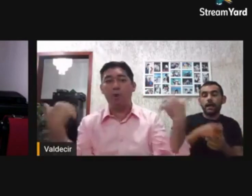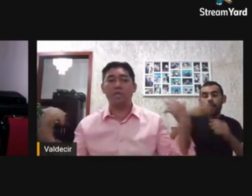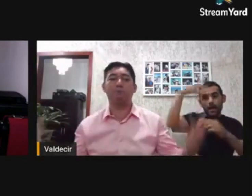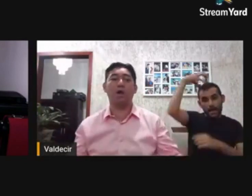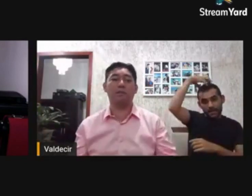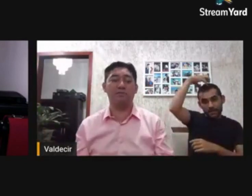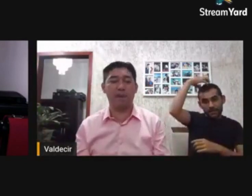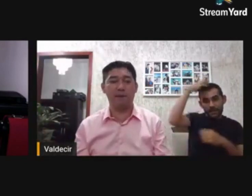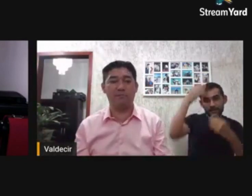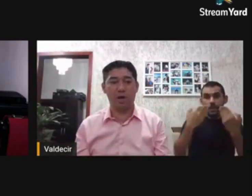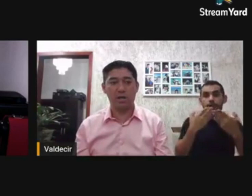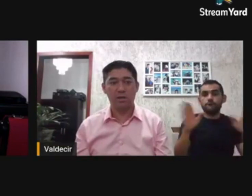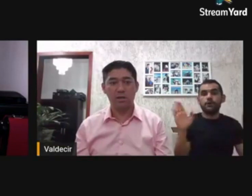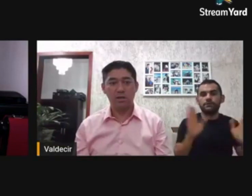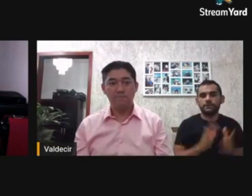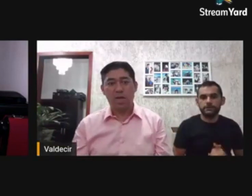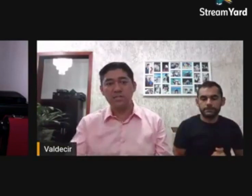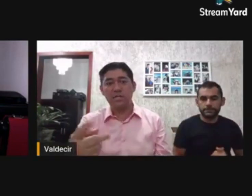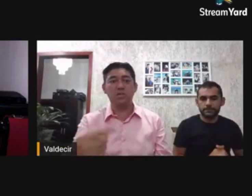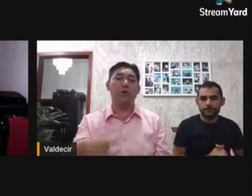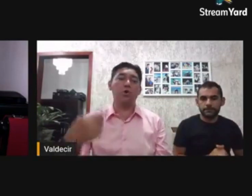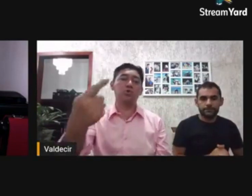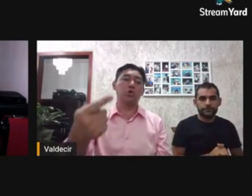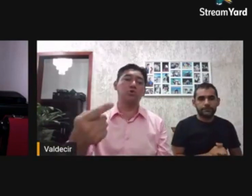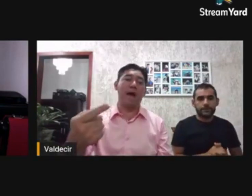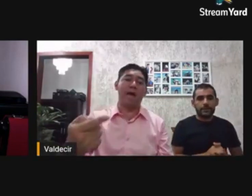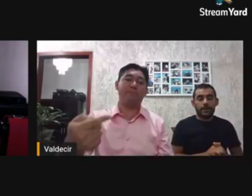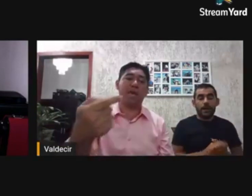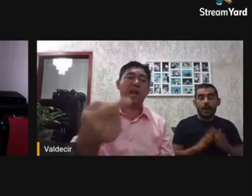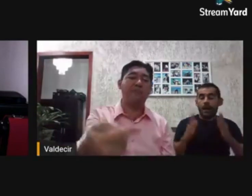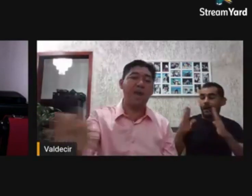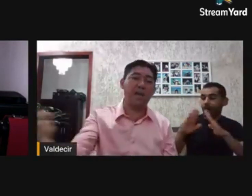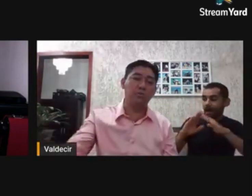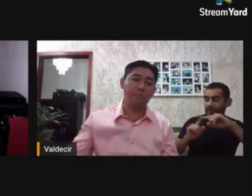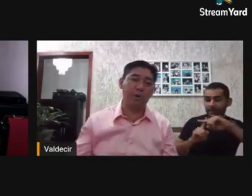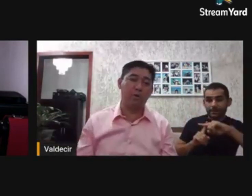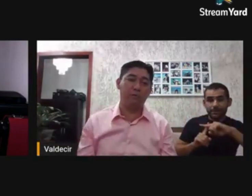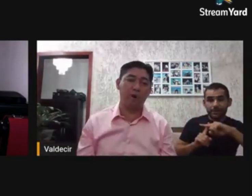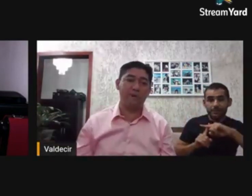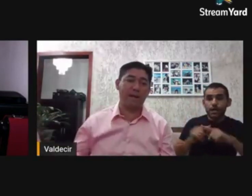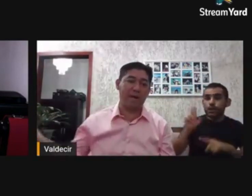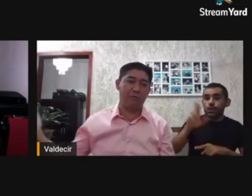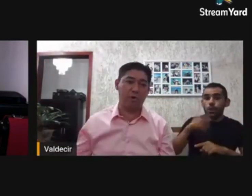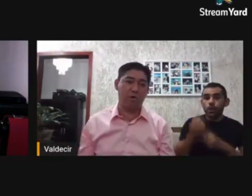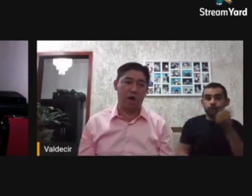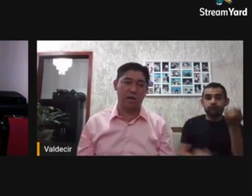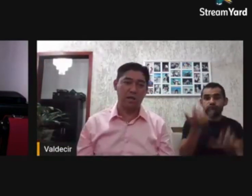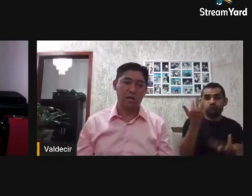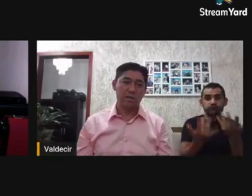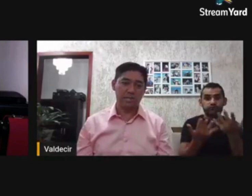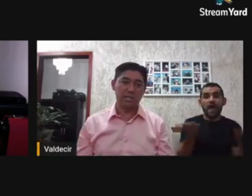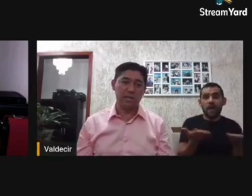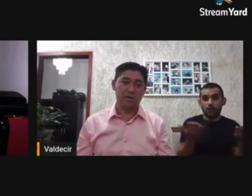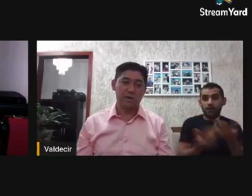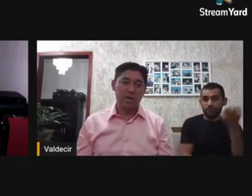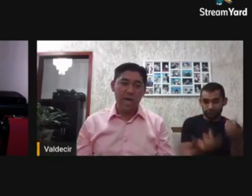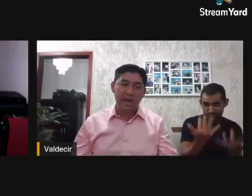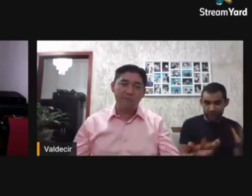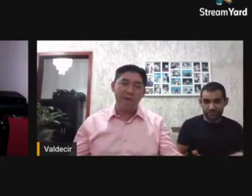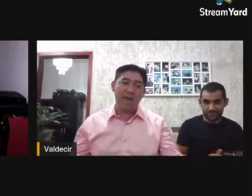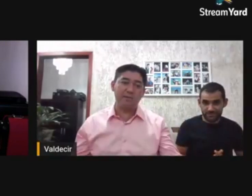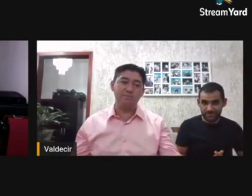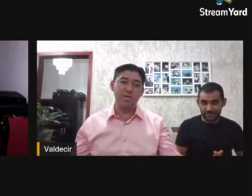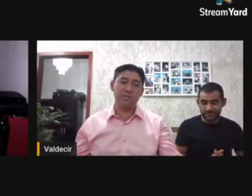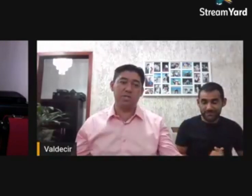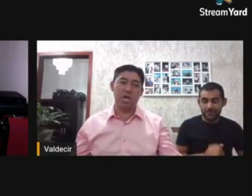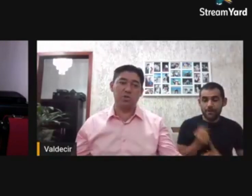Rei a pôr as portas para virar para fora? As igrejas foram construídas numa época que era a vela, nunca pegou fogo, vai pegar fogo agora? Você entendeu? Era